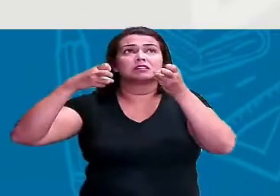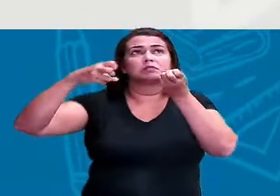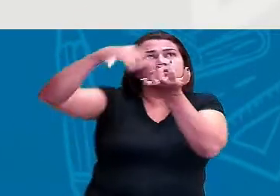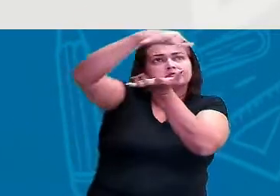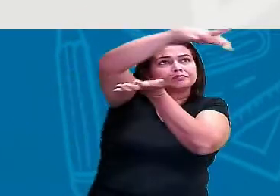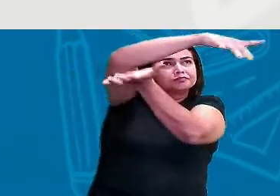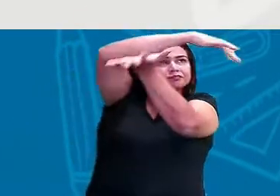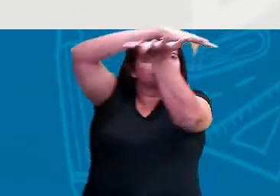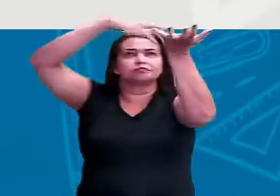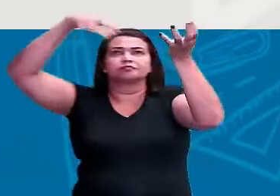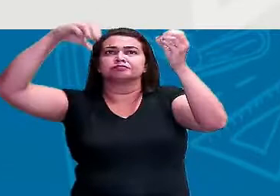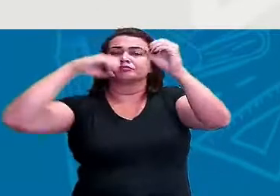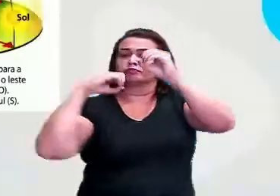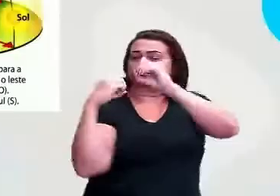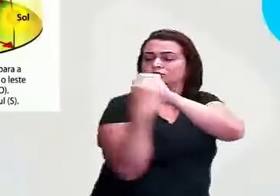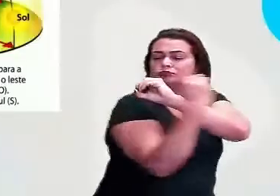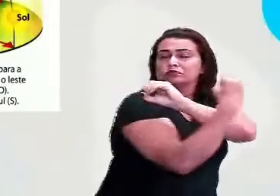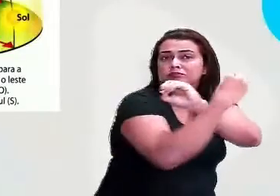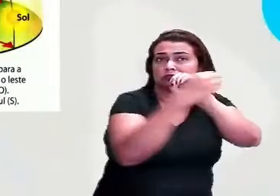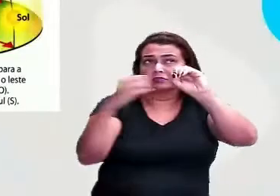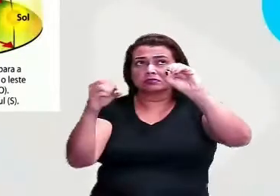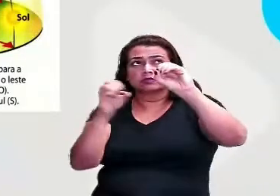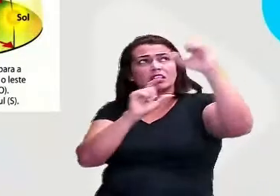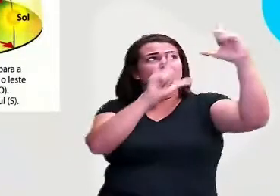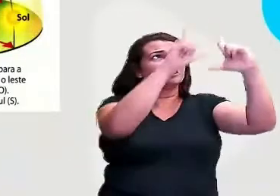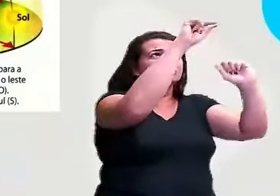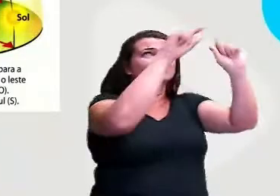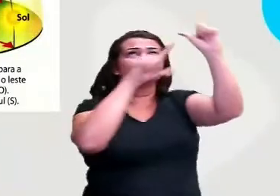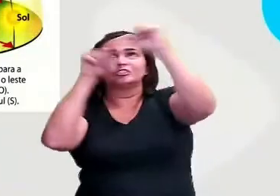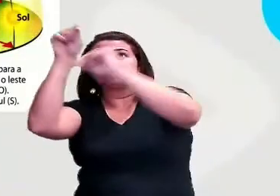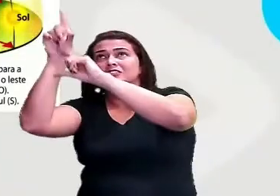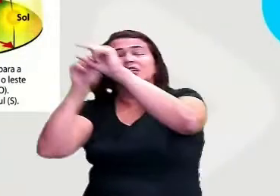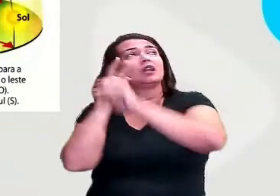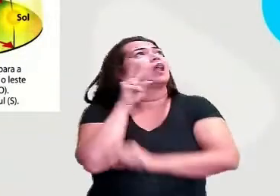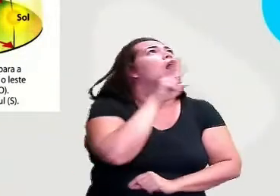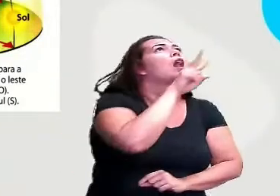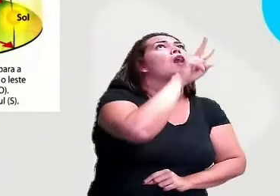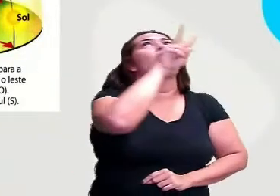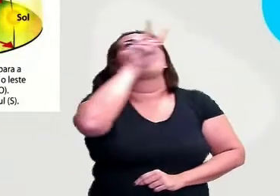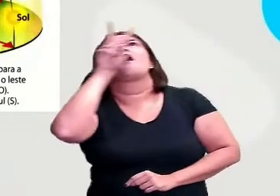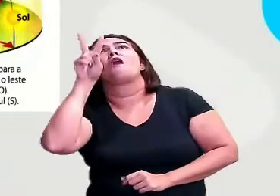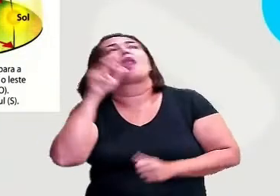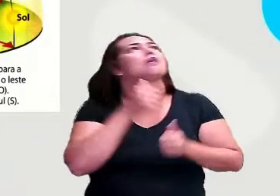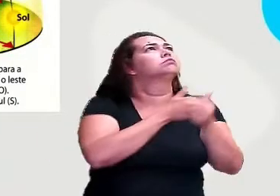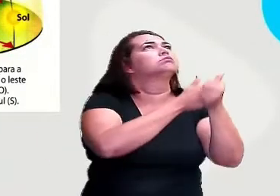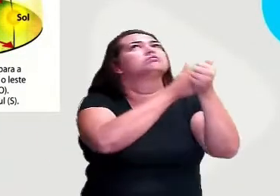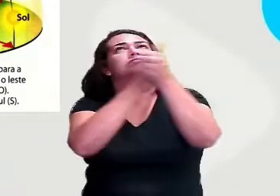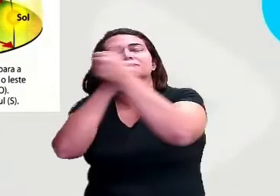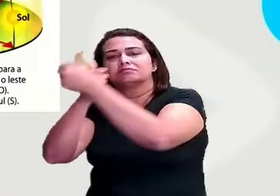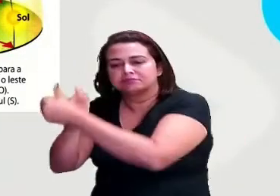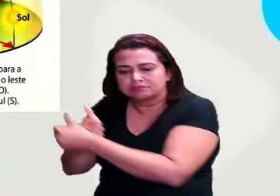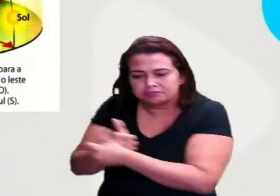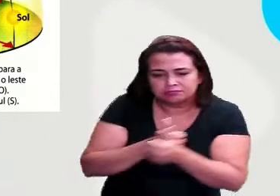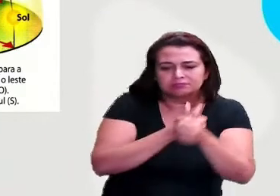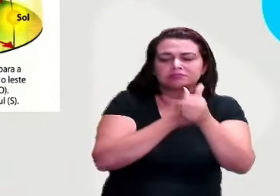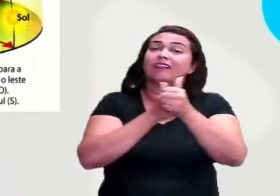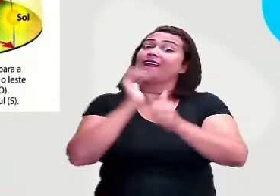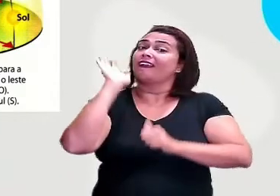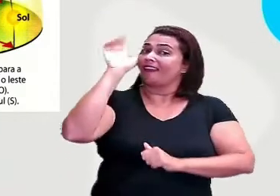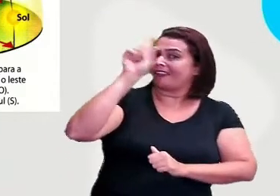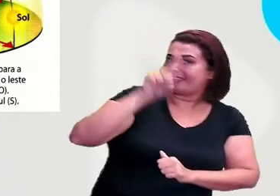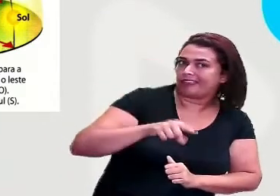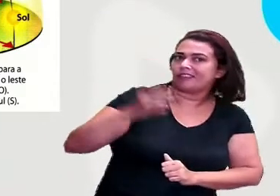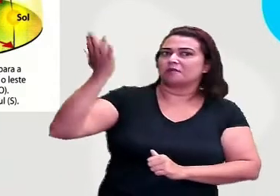estrelas, né? Uma das maneiras mais primitivas da orientação era realizada através da observação de astros e